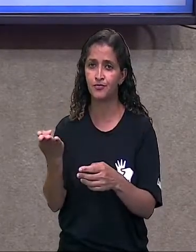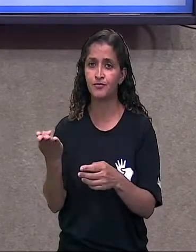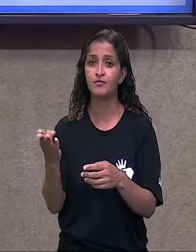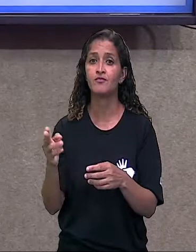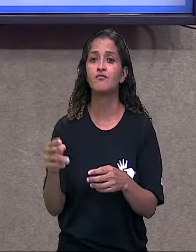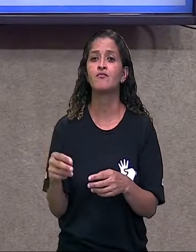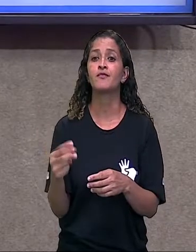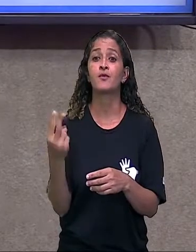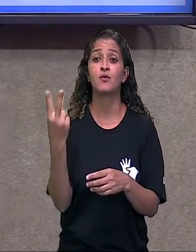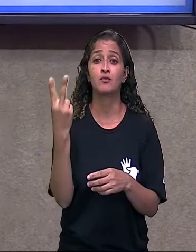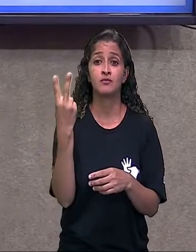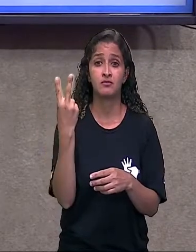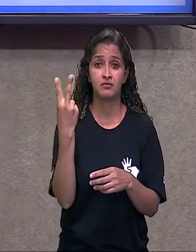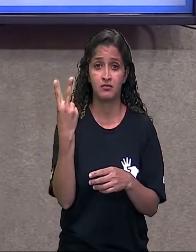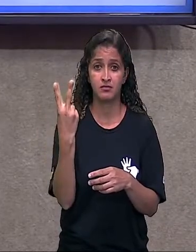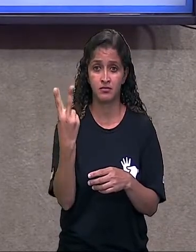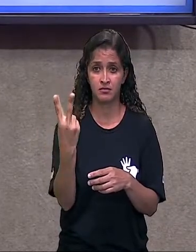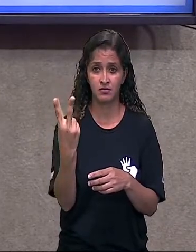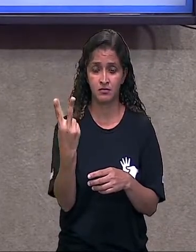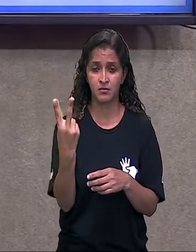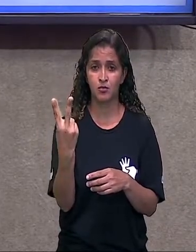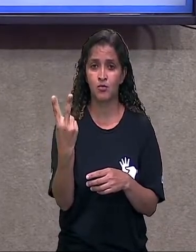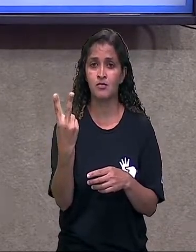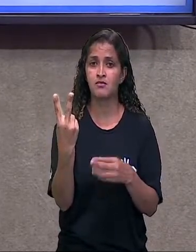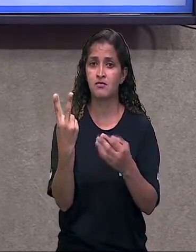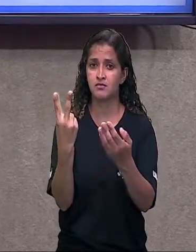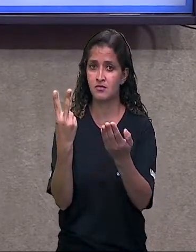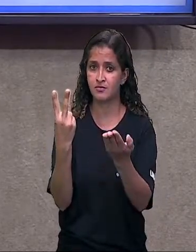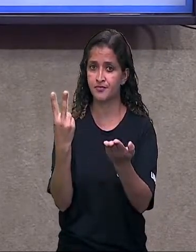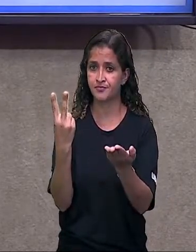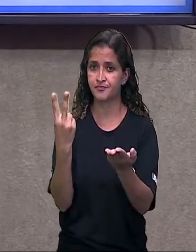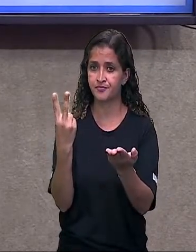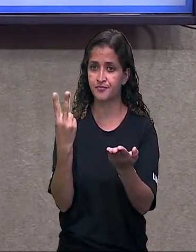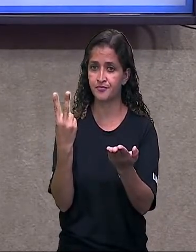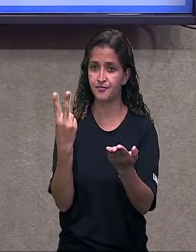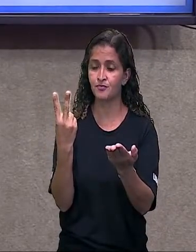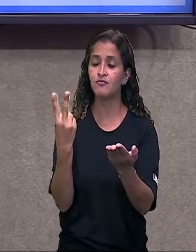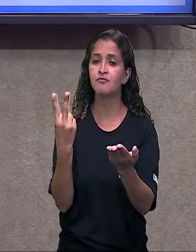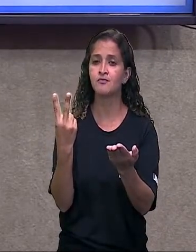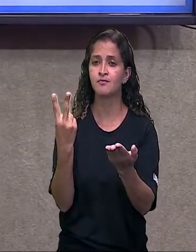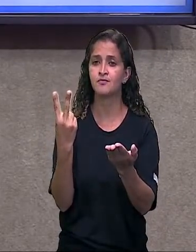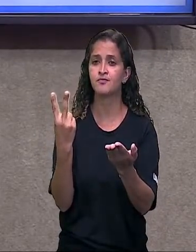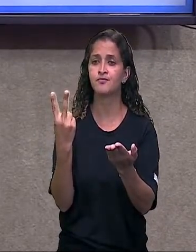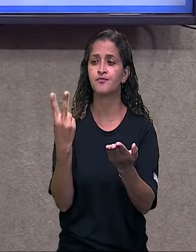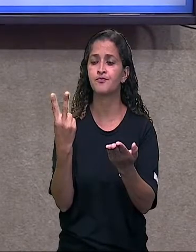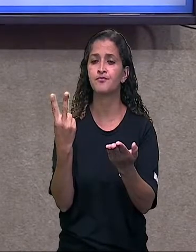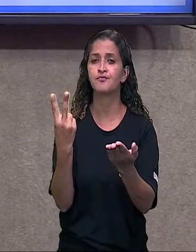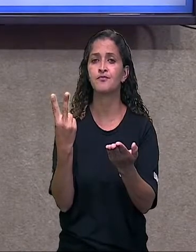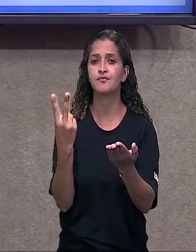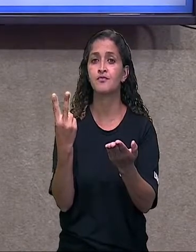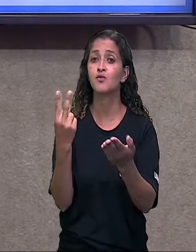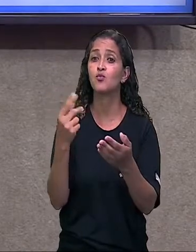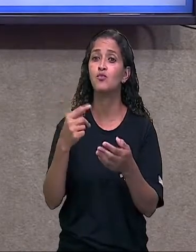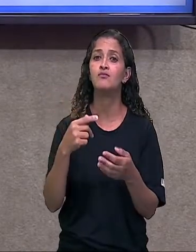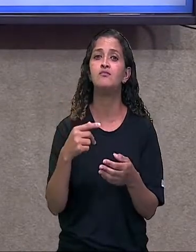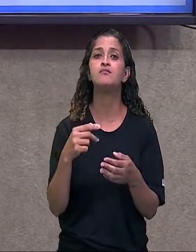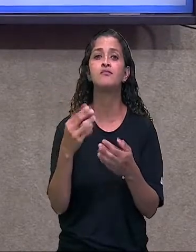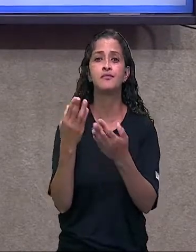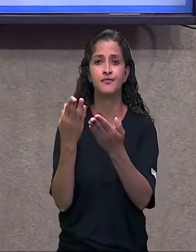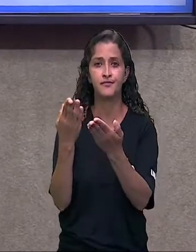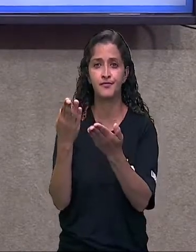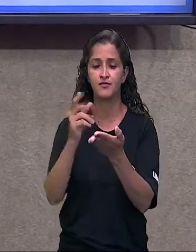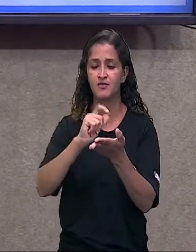2 unidades, 2 quadradinhos do material dourado, número 2.